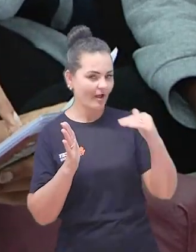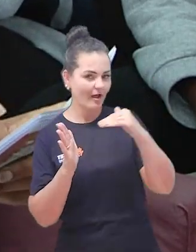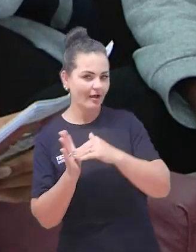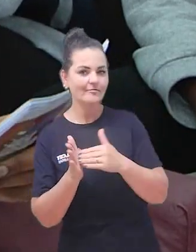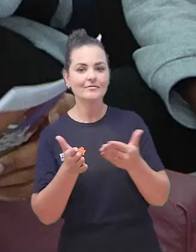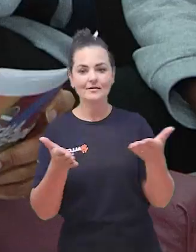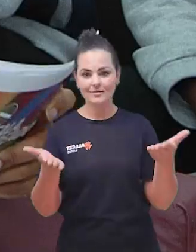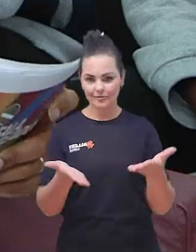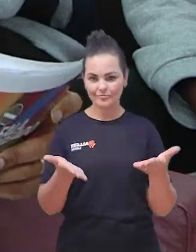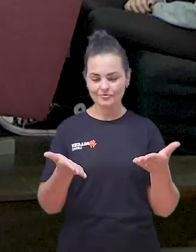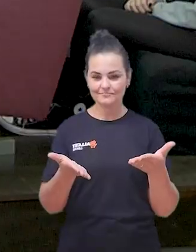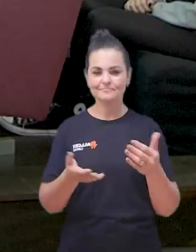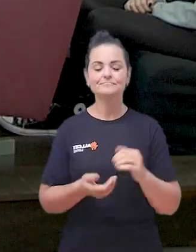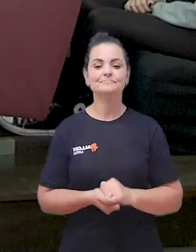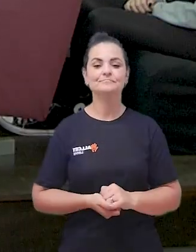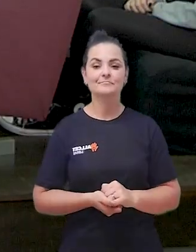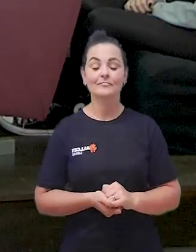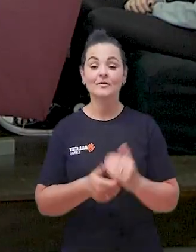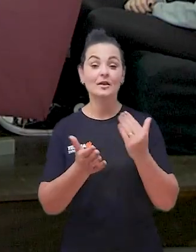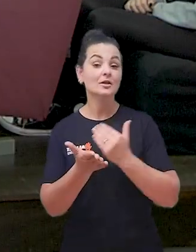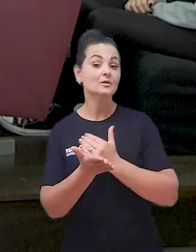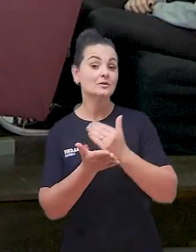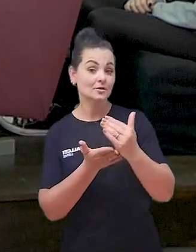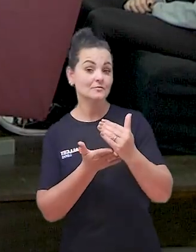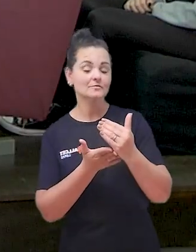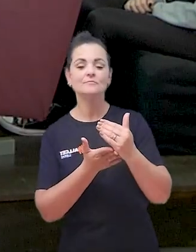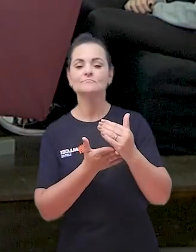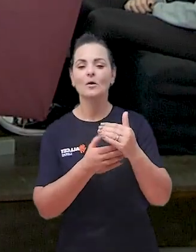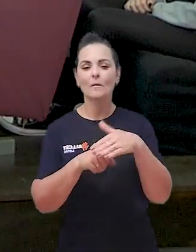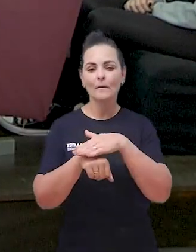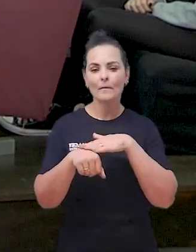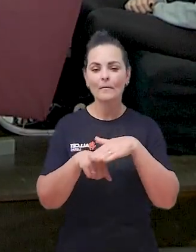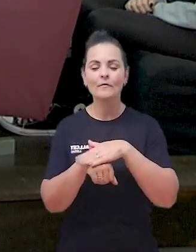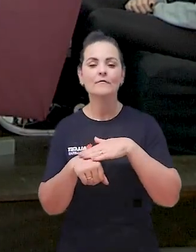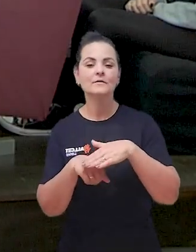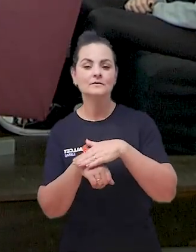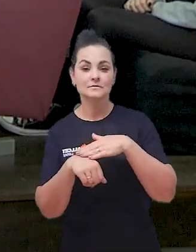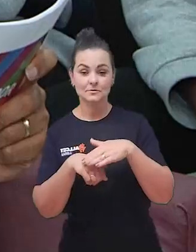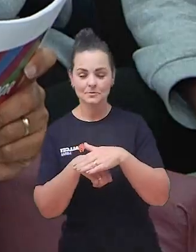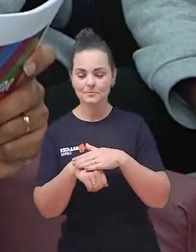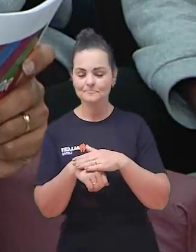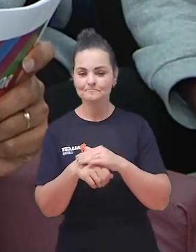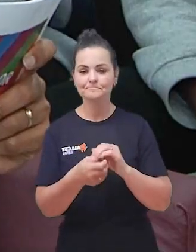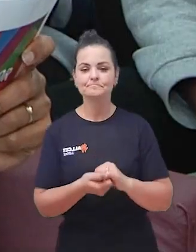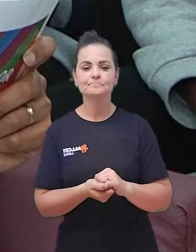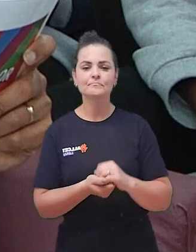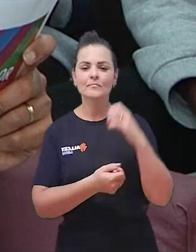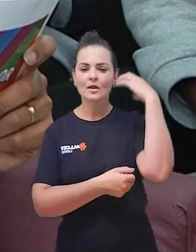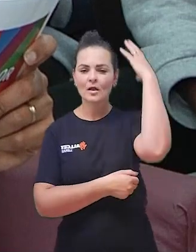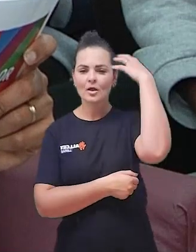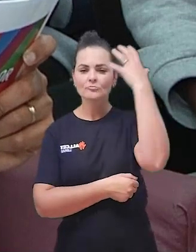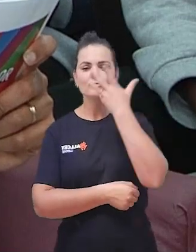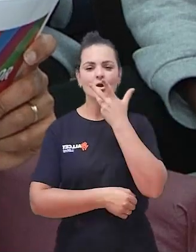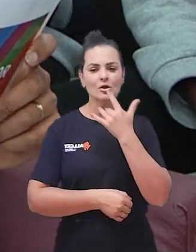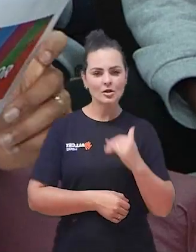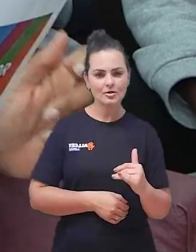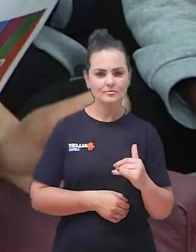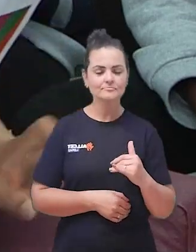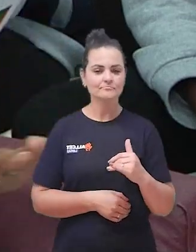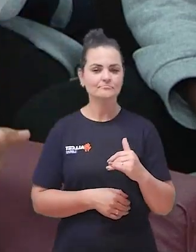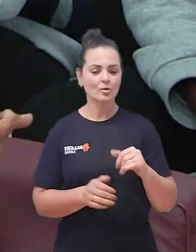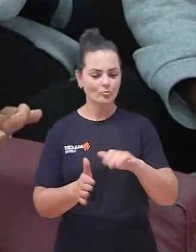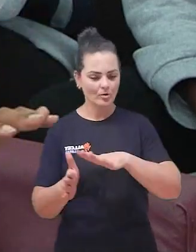dias atuais, certo? Vamos começar então conversando um pouquinho. O Gadotti criança vivia em uma